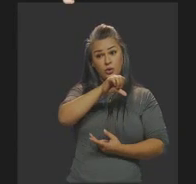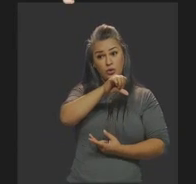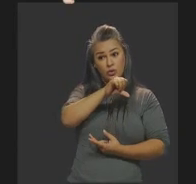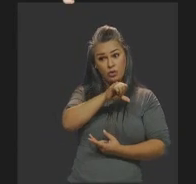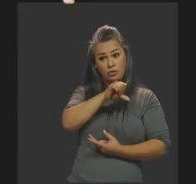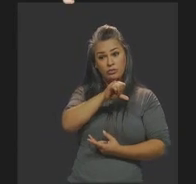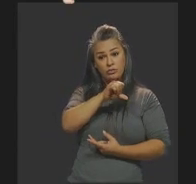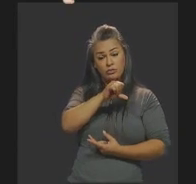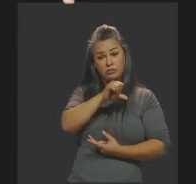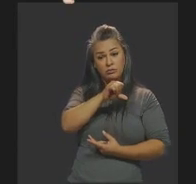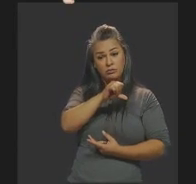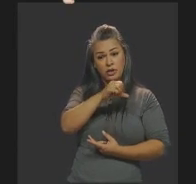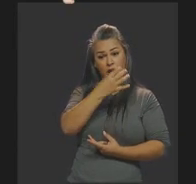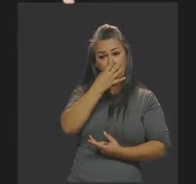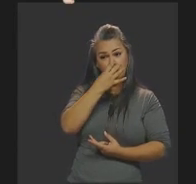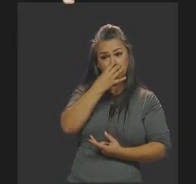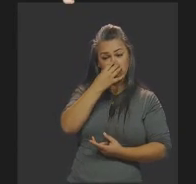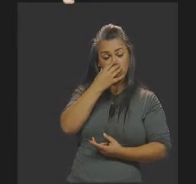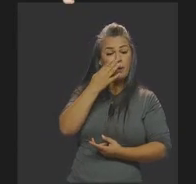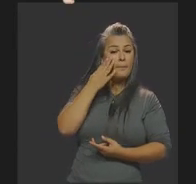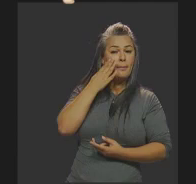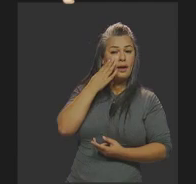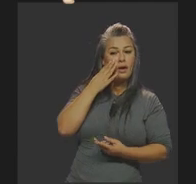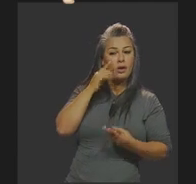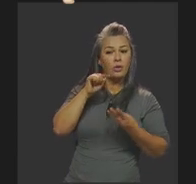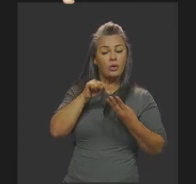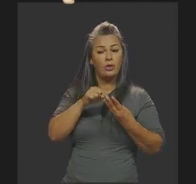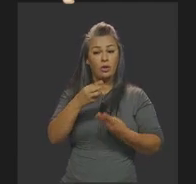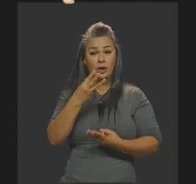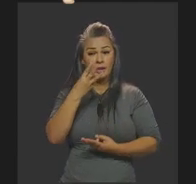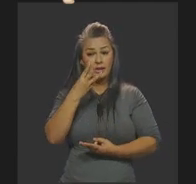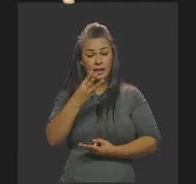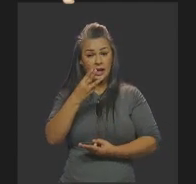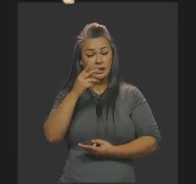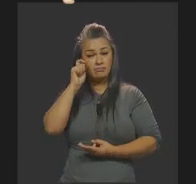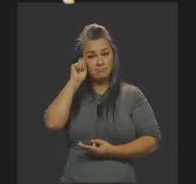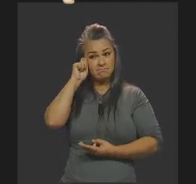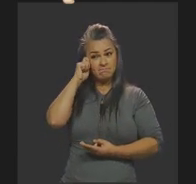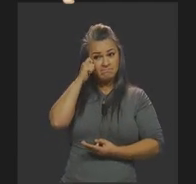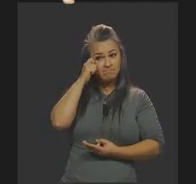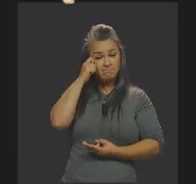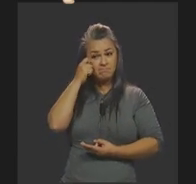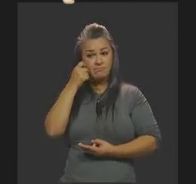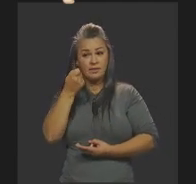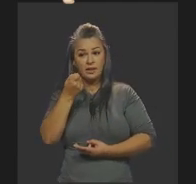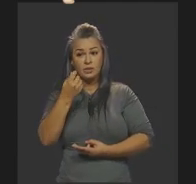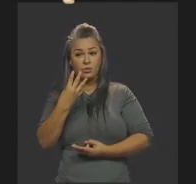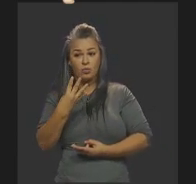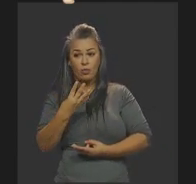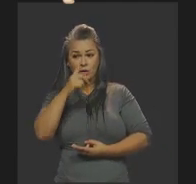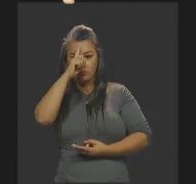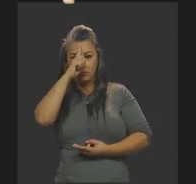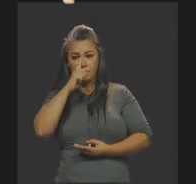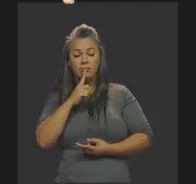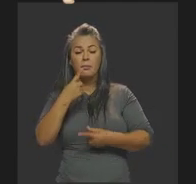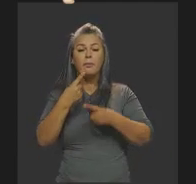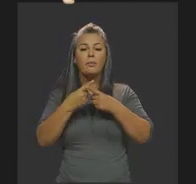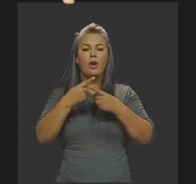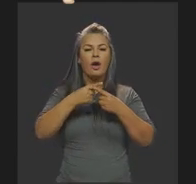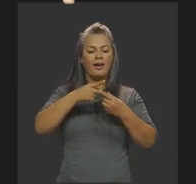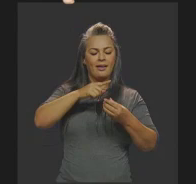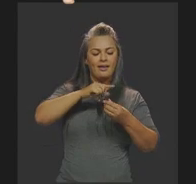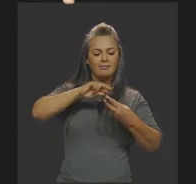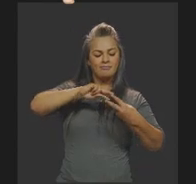marrons para 3 pretos para 4 amarelos, fazendo o cruzamento. Então, a gente tem que olhar o enunciado